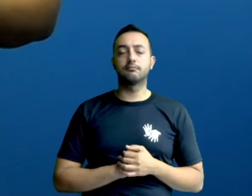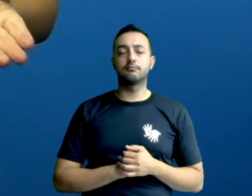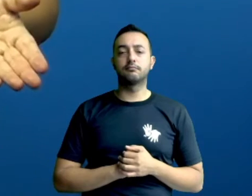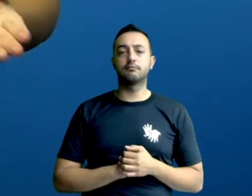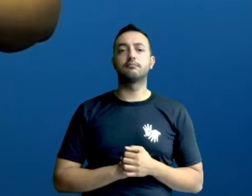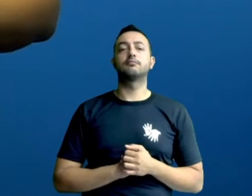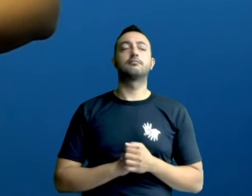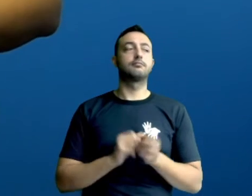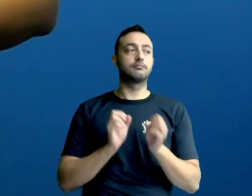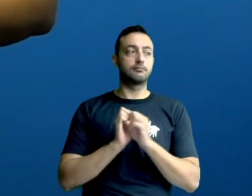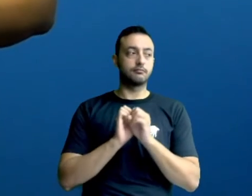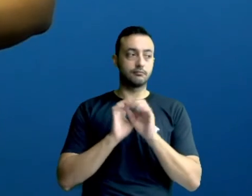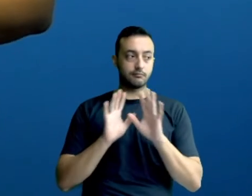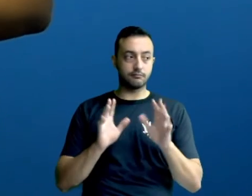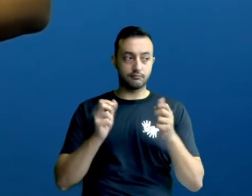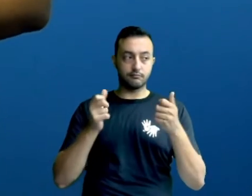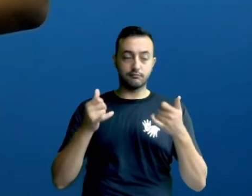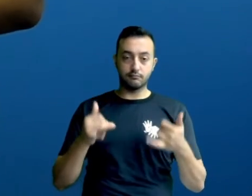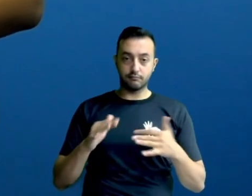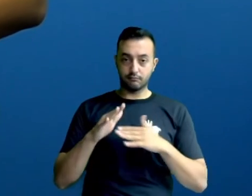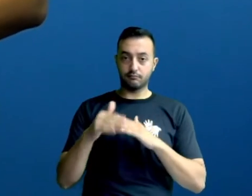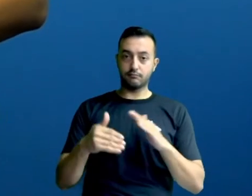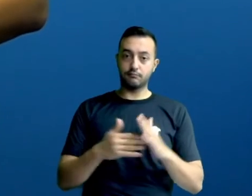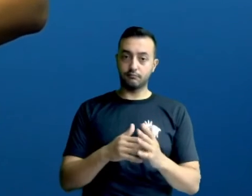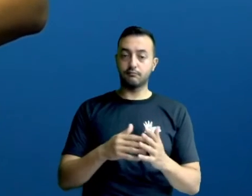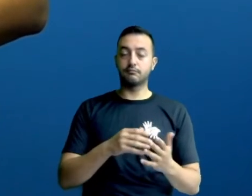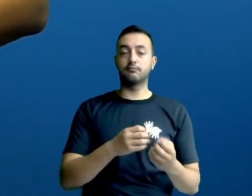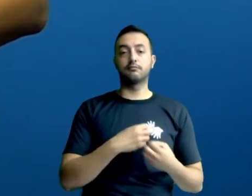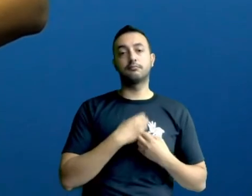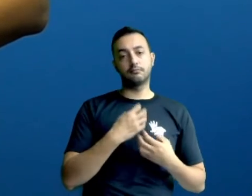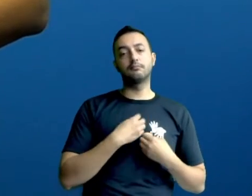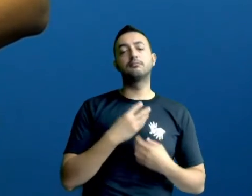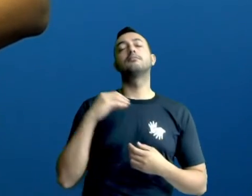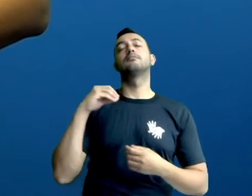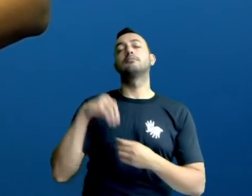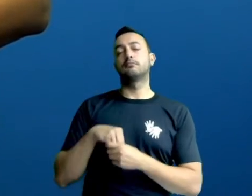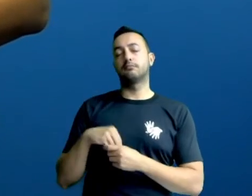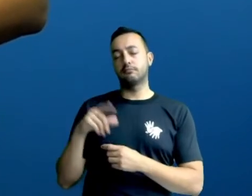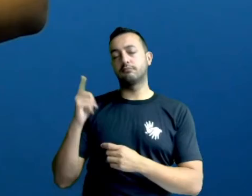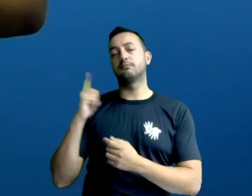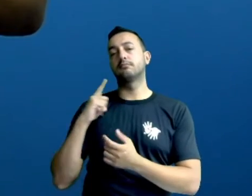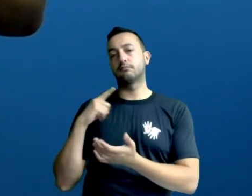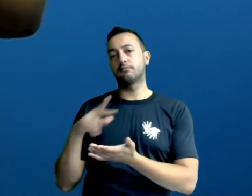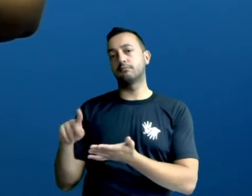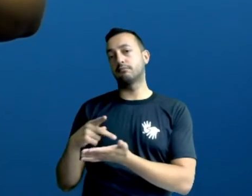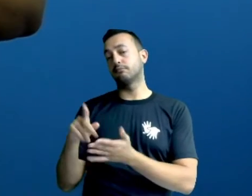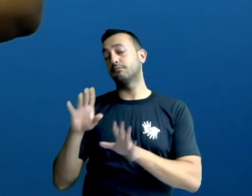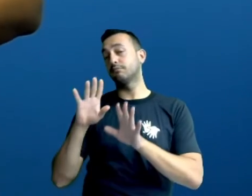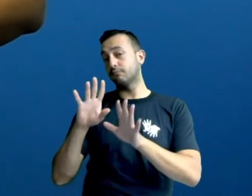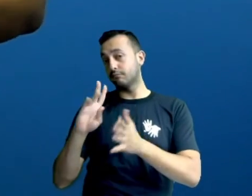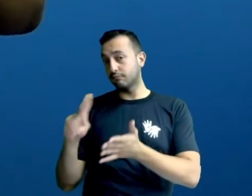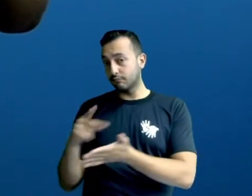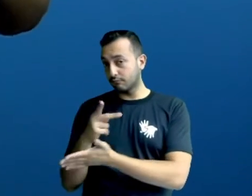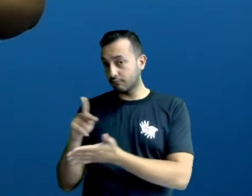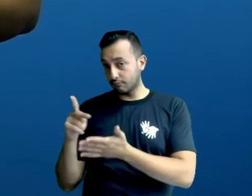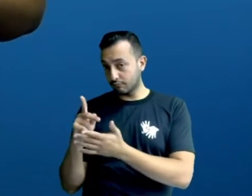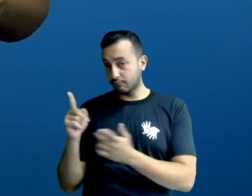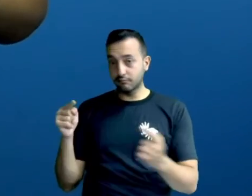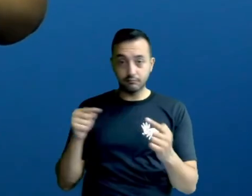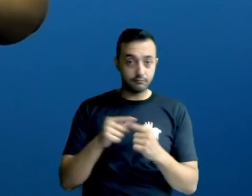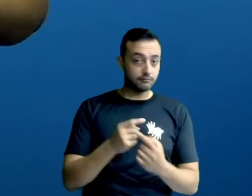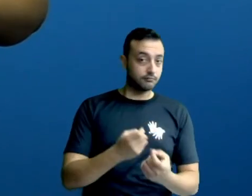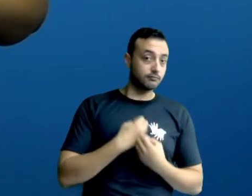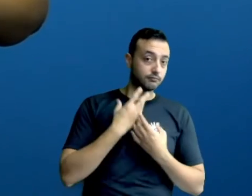como bem claro diz, todo poema tem uma poesia, né? No caso. Mas nem toda poesia tem